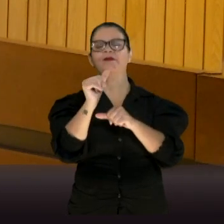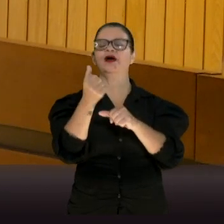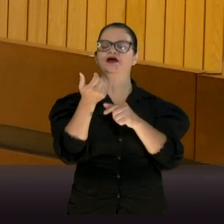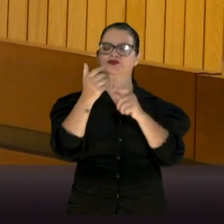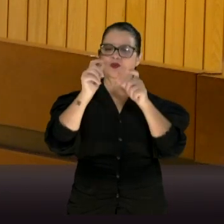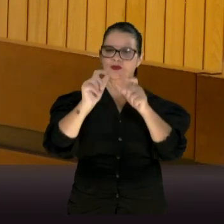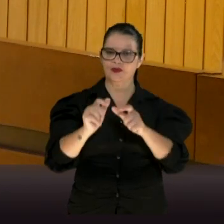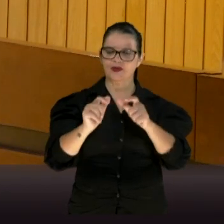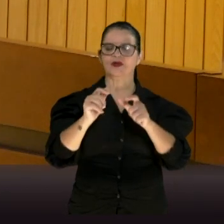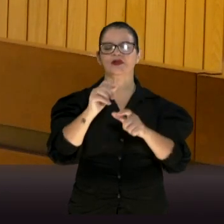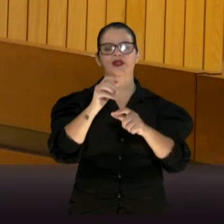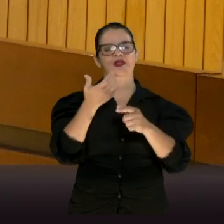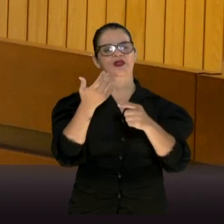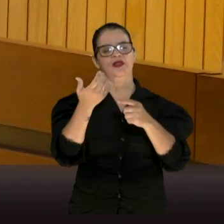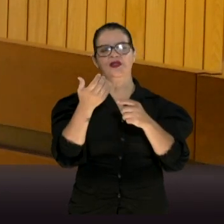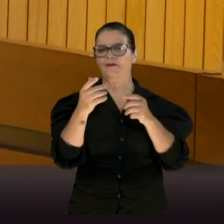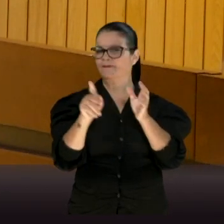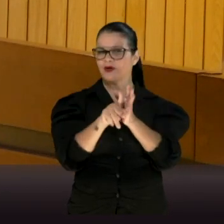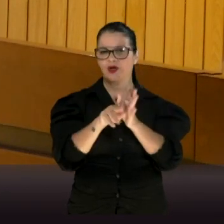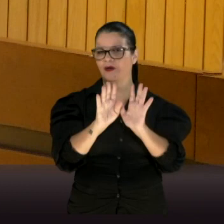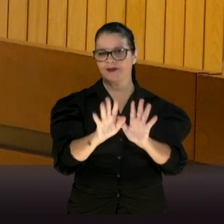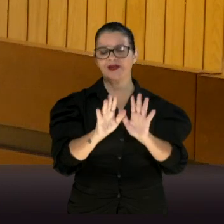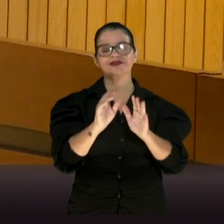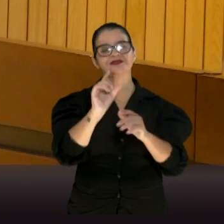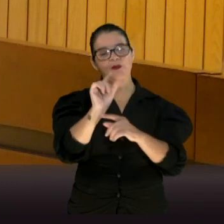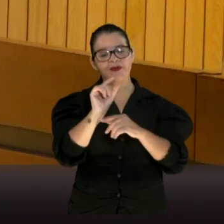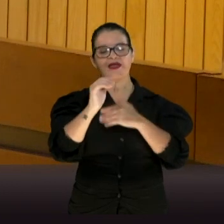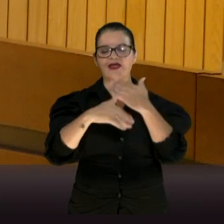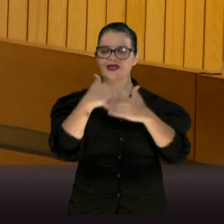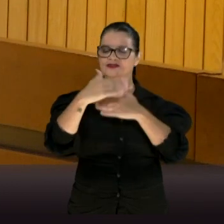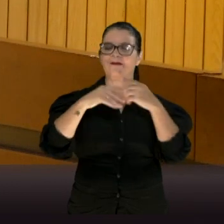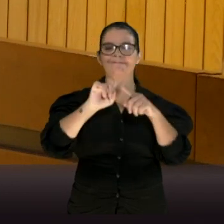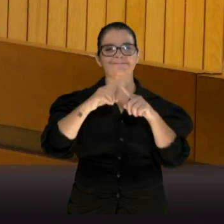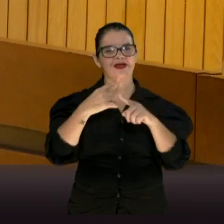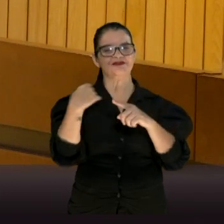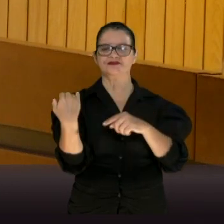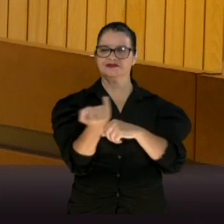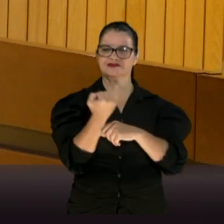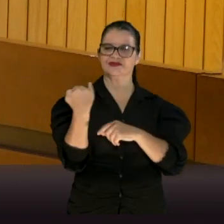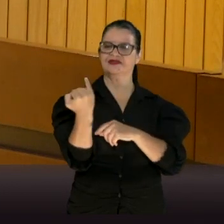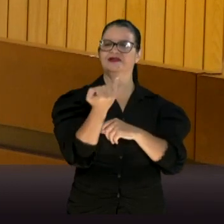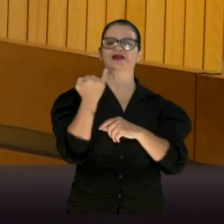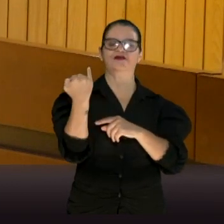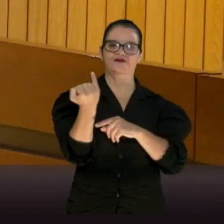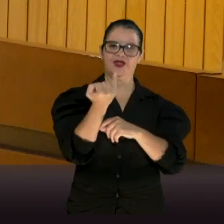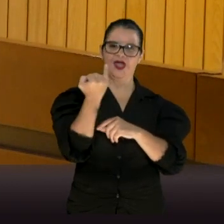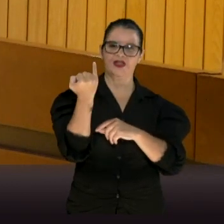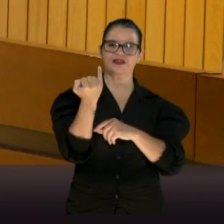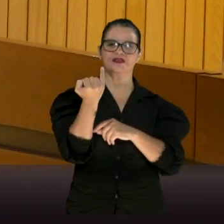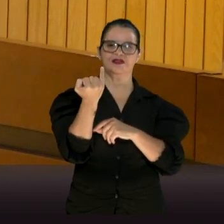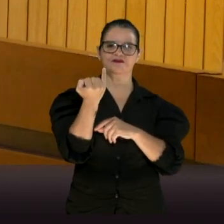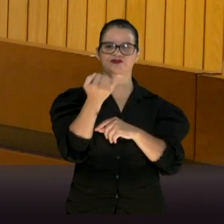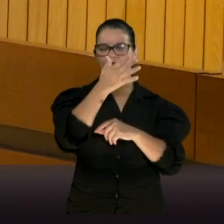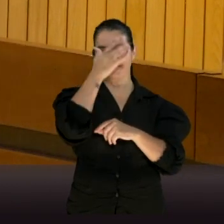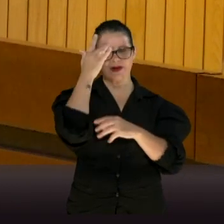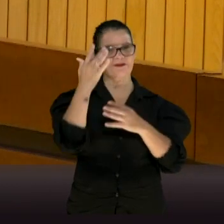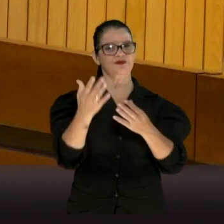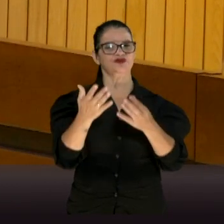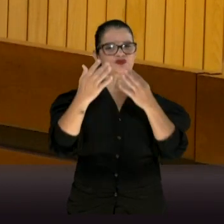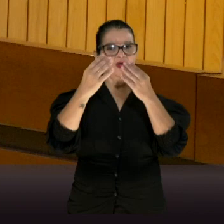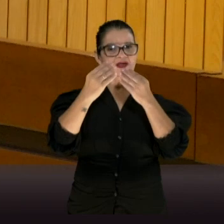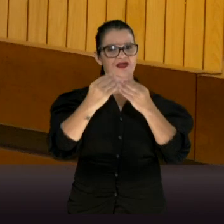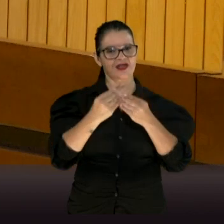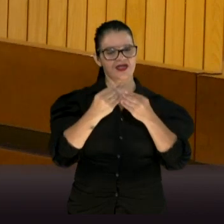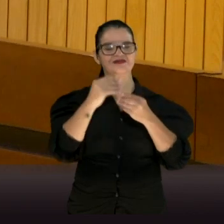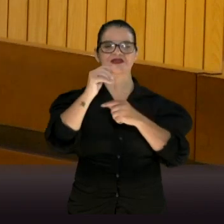própria. Então, são pequenos avanços, mas altamente significativos para quem recebe